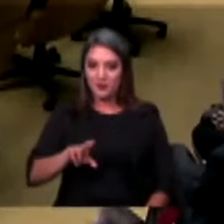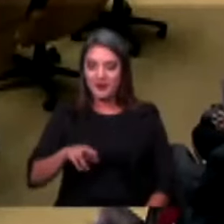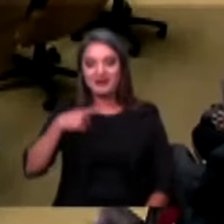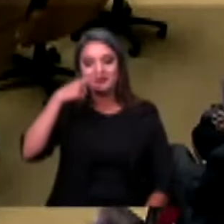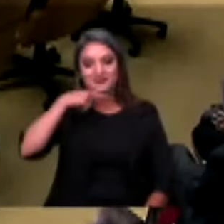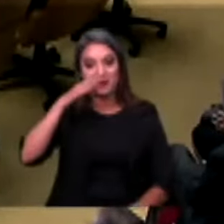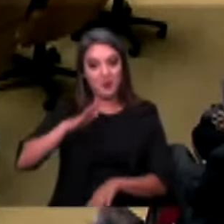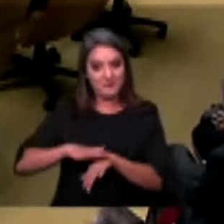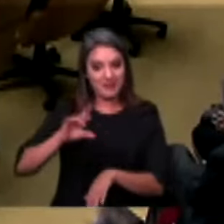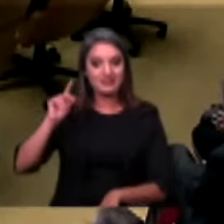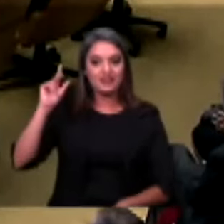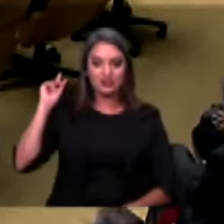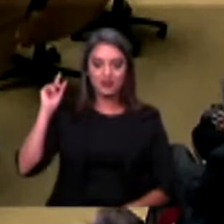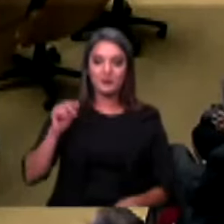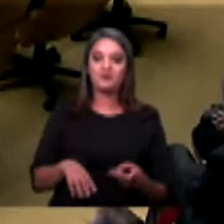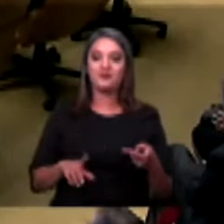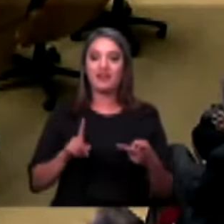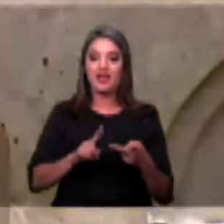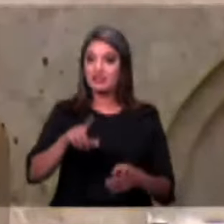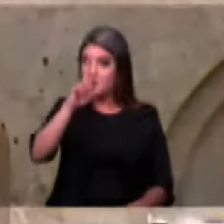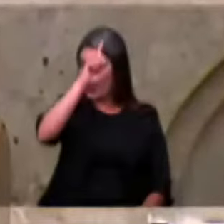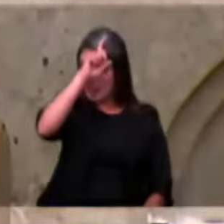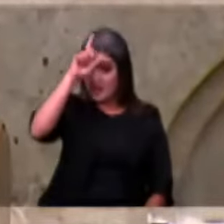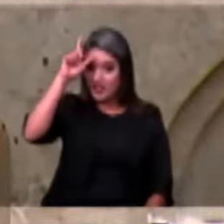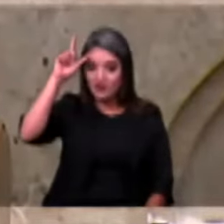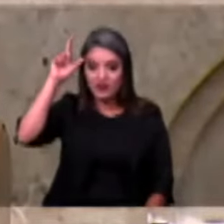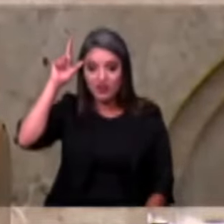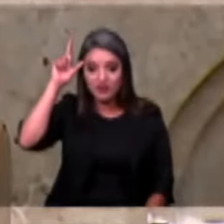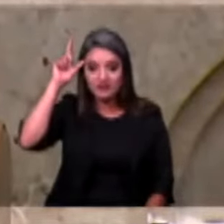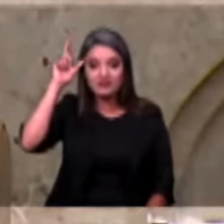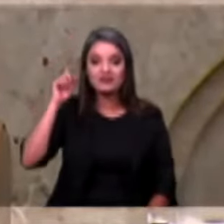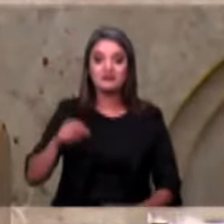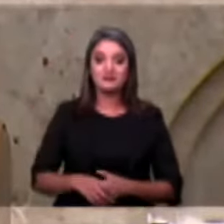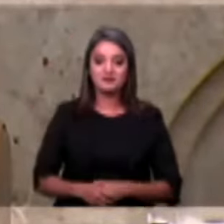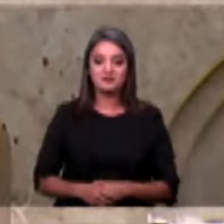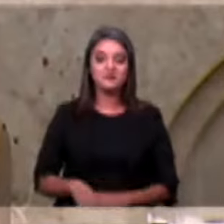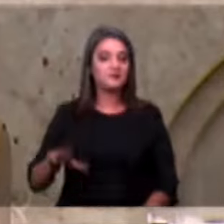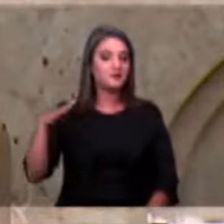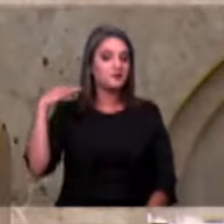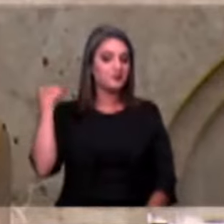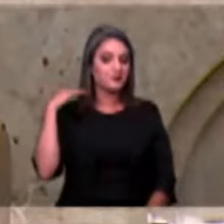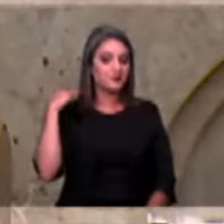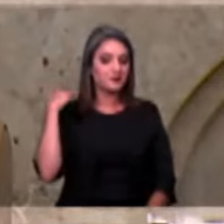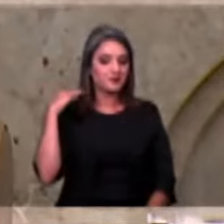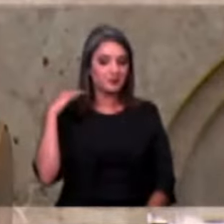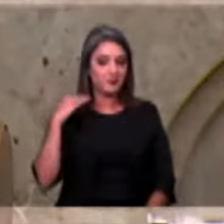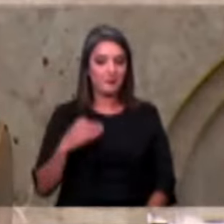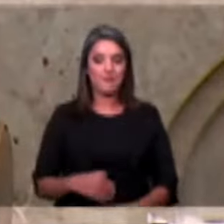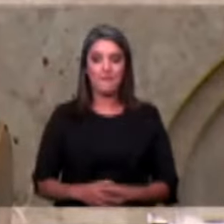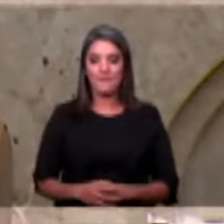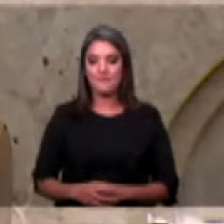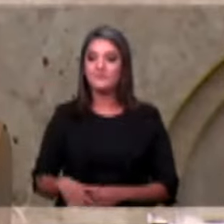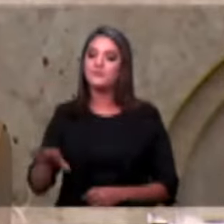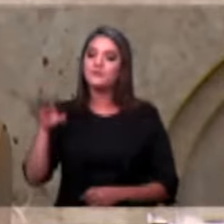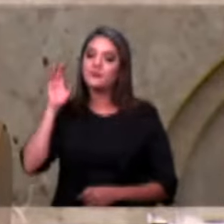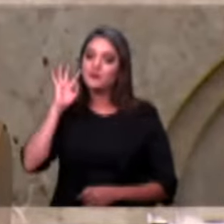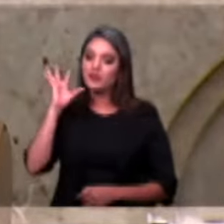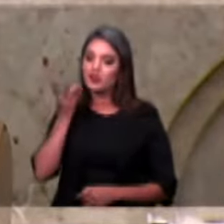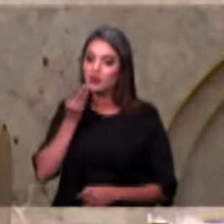decano, ministro Ricardo Lewandowski, ministra Carmen Lúcia, ministro Dias